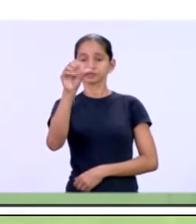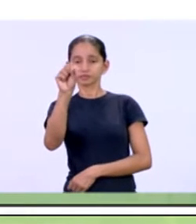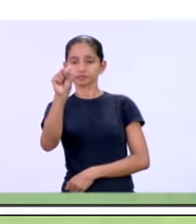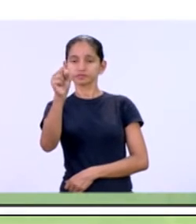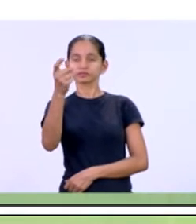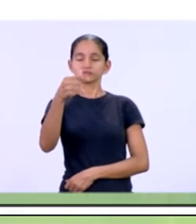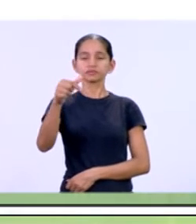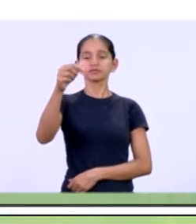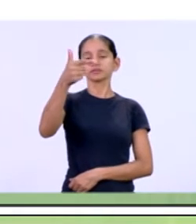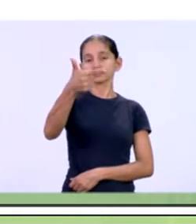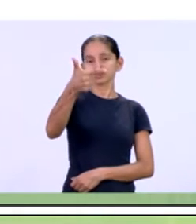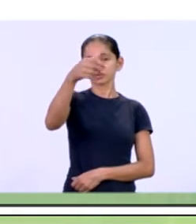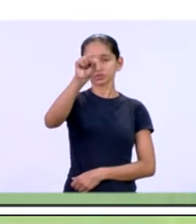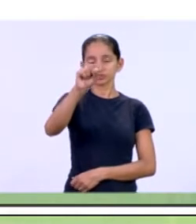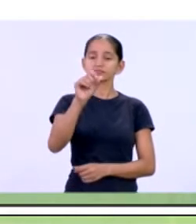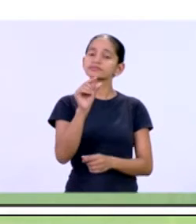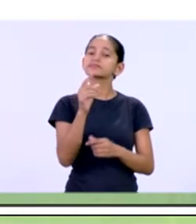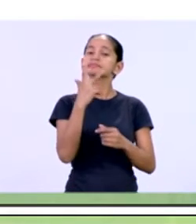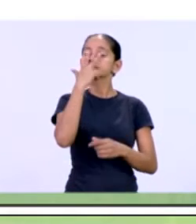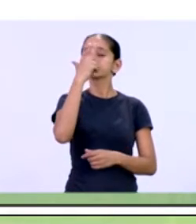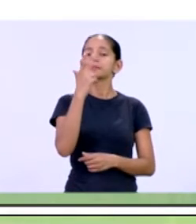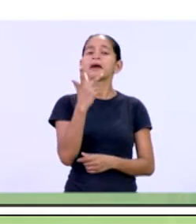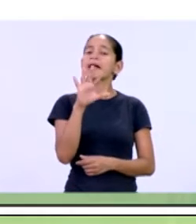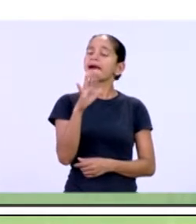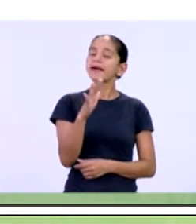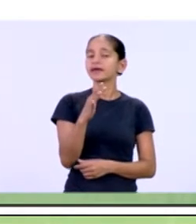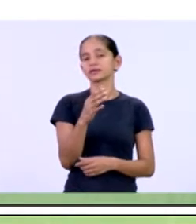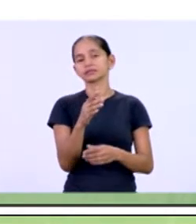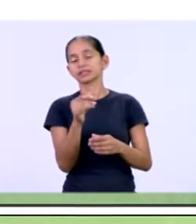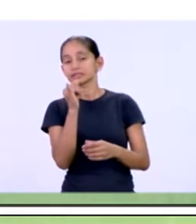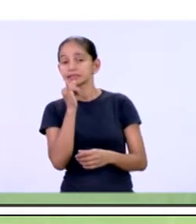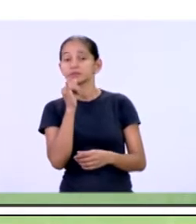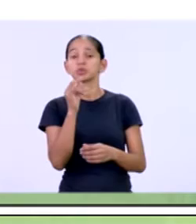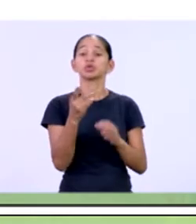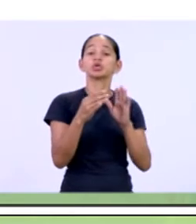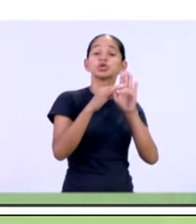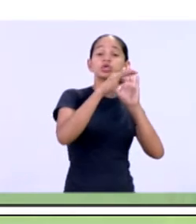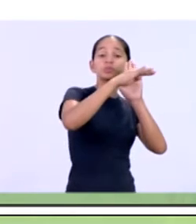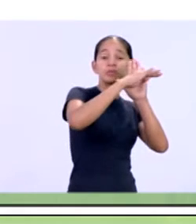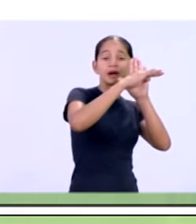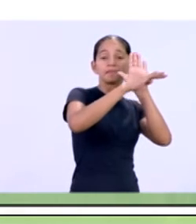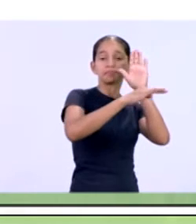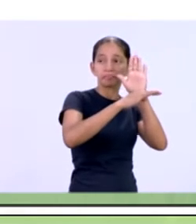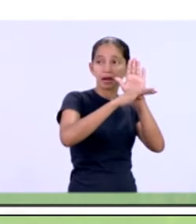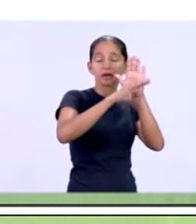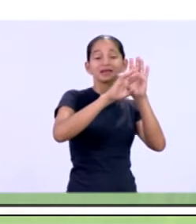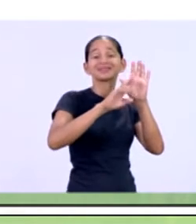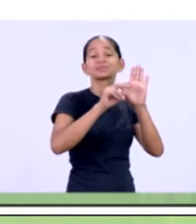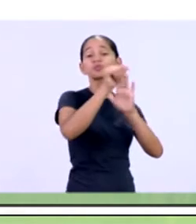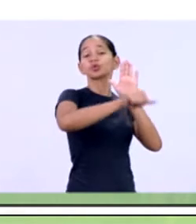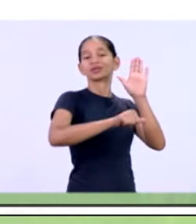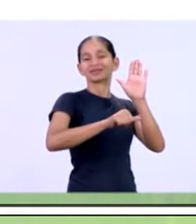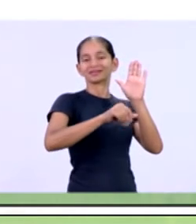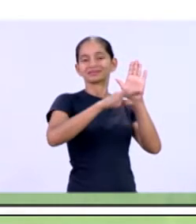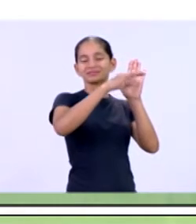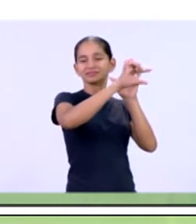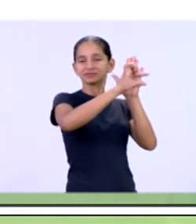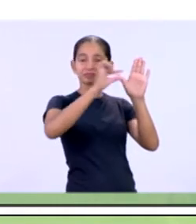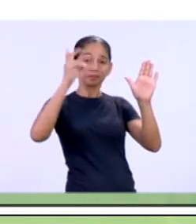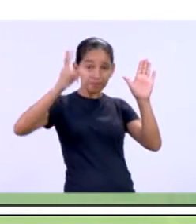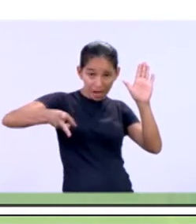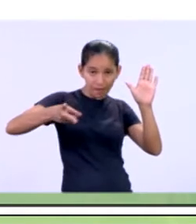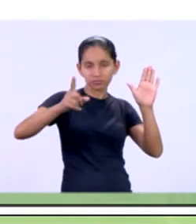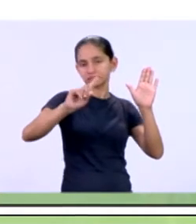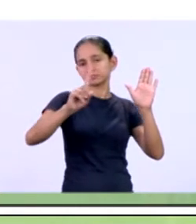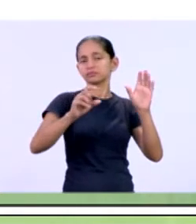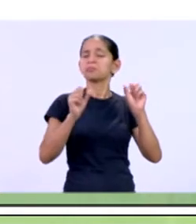quê? O faturamento bruto acumulado dele dá 1.072.000. Então ele vem, muda de faixa e paga sobre 8,28. Ah,